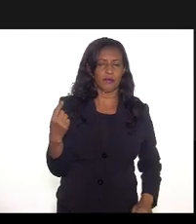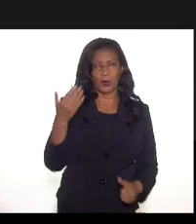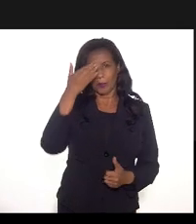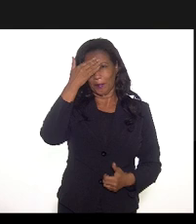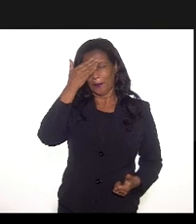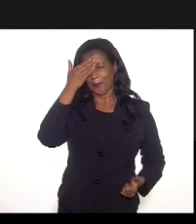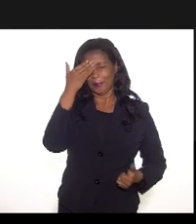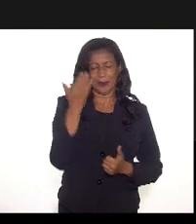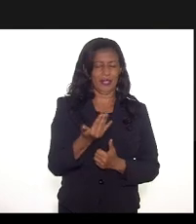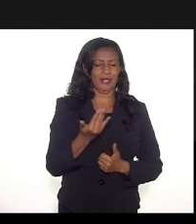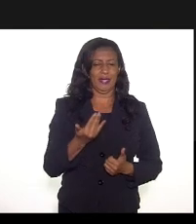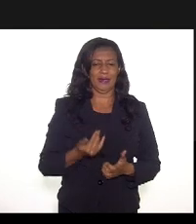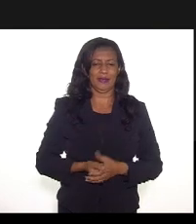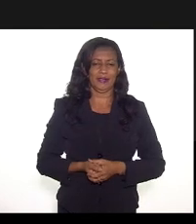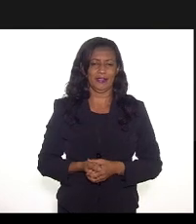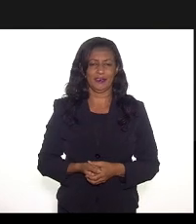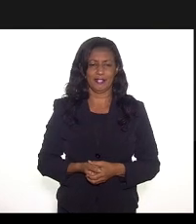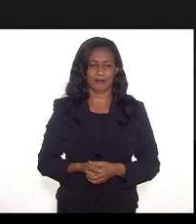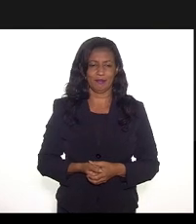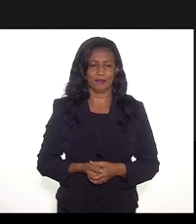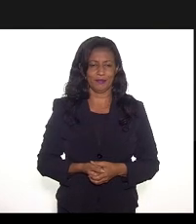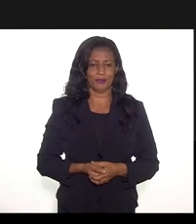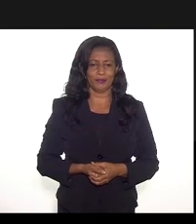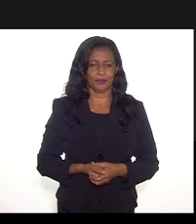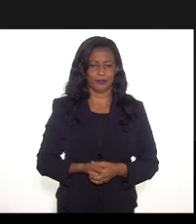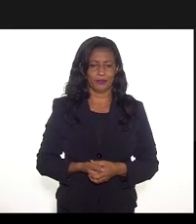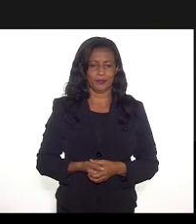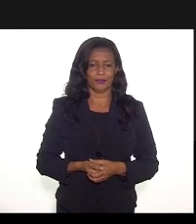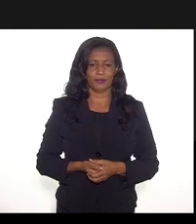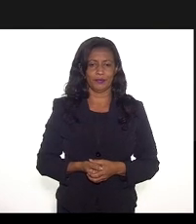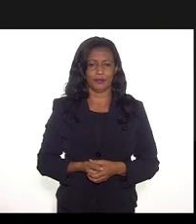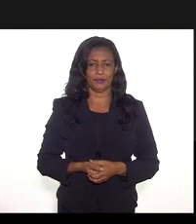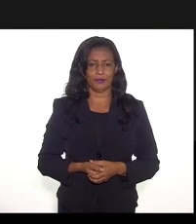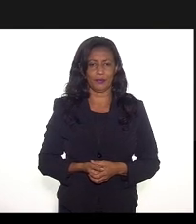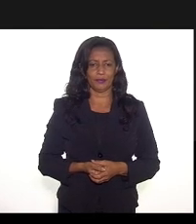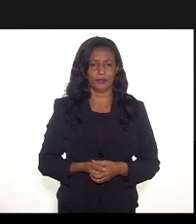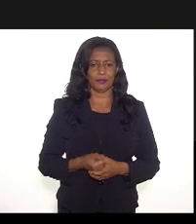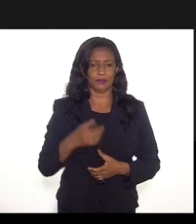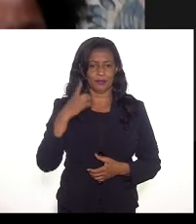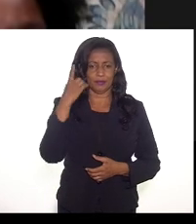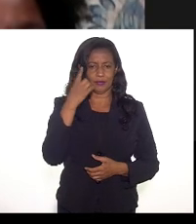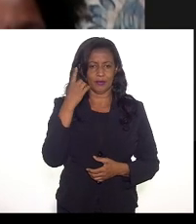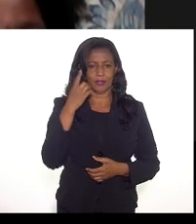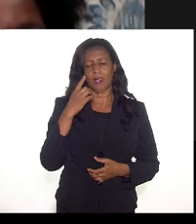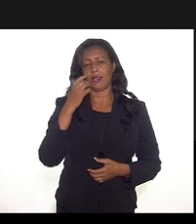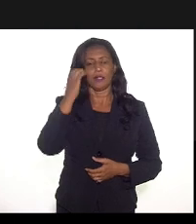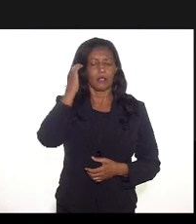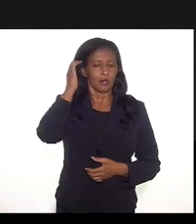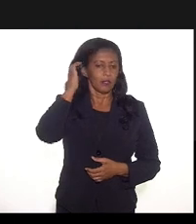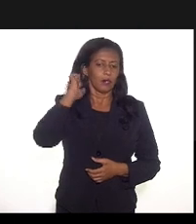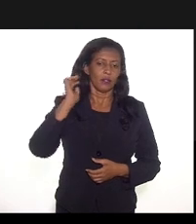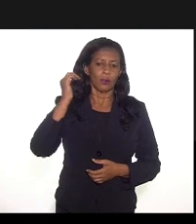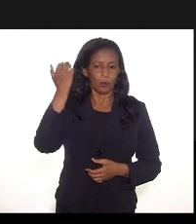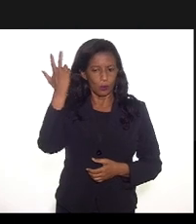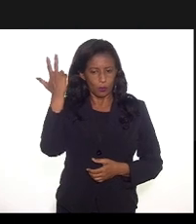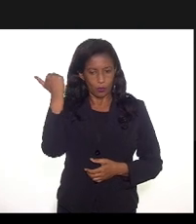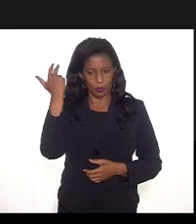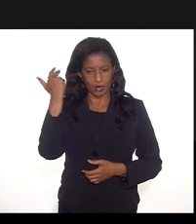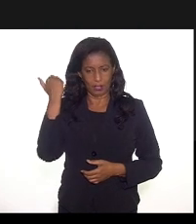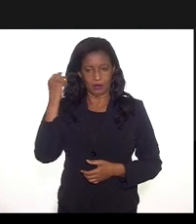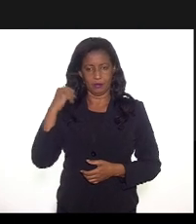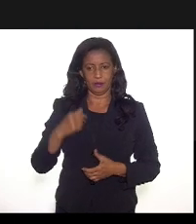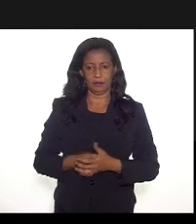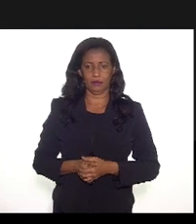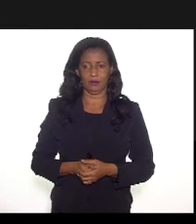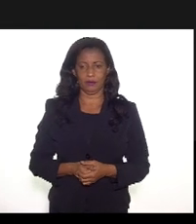deputado Luiz Paulo próximo morador escrito é o novo deputado Eliomar Coelho a excelência dispõe de 10 minutos no tempo